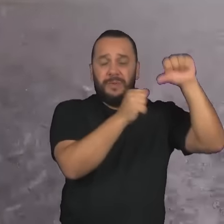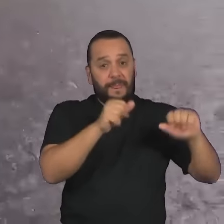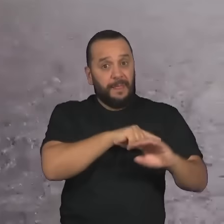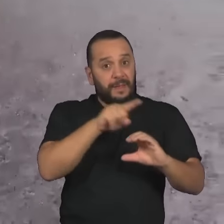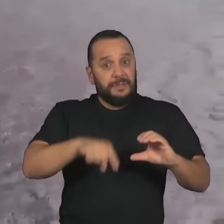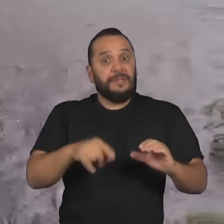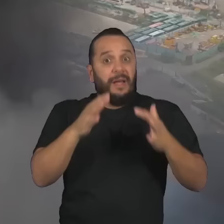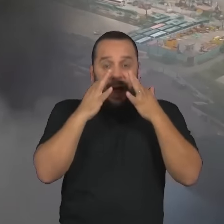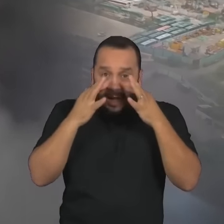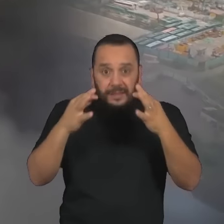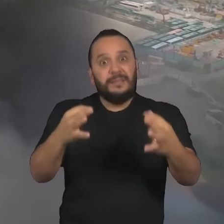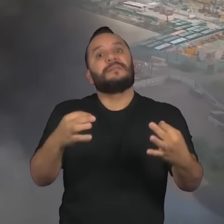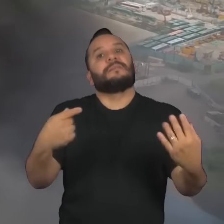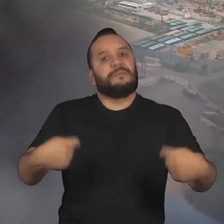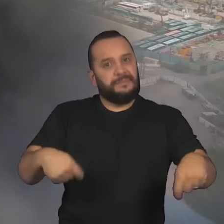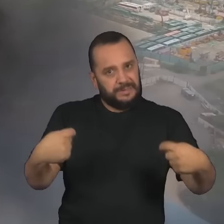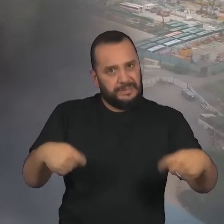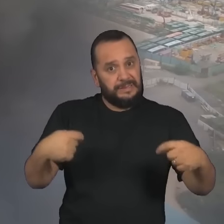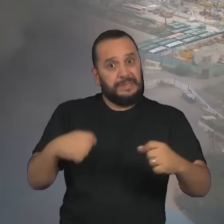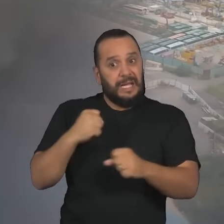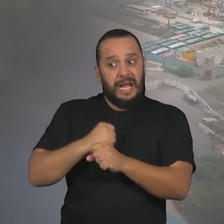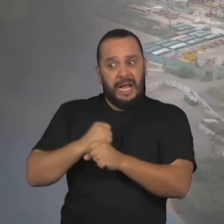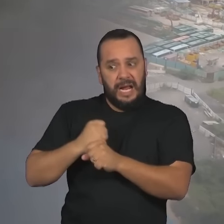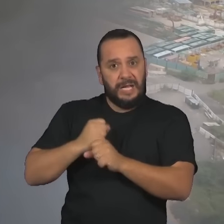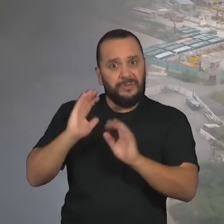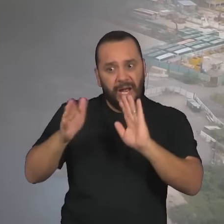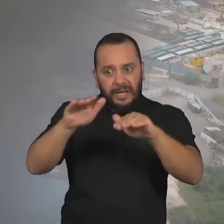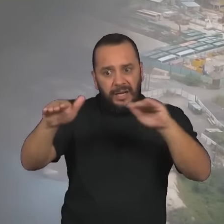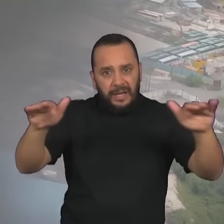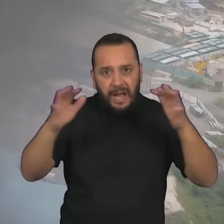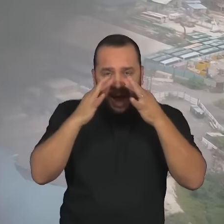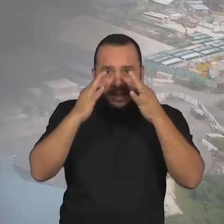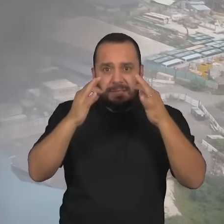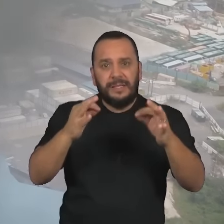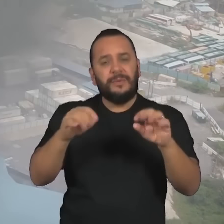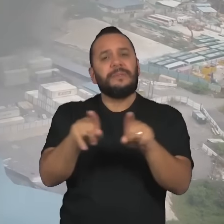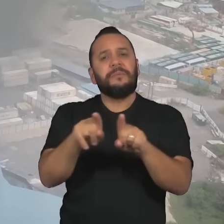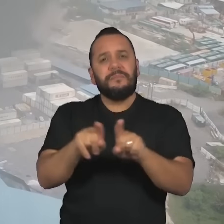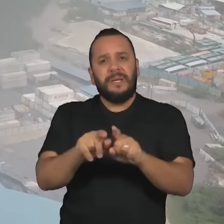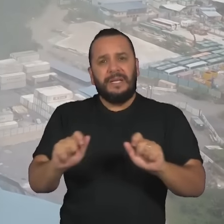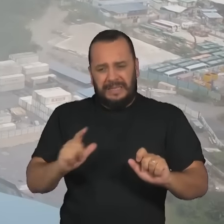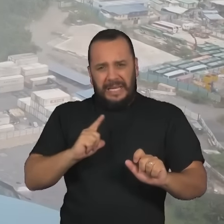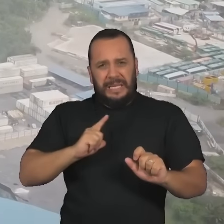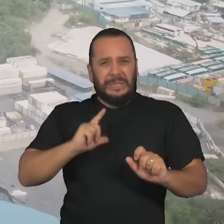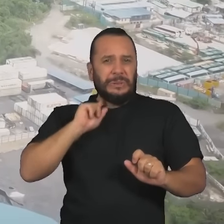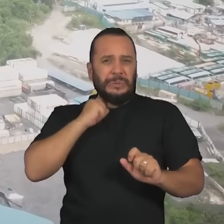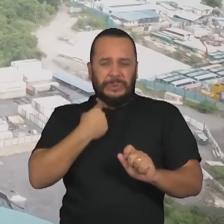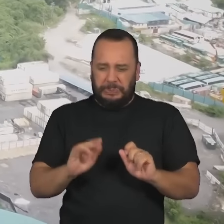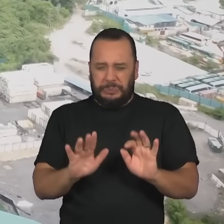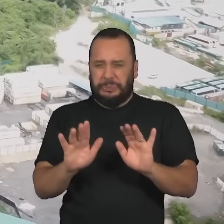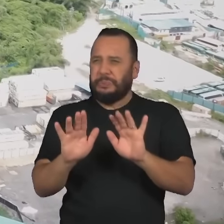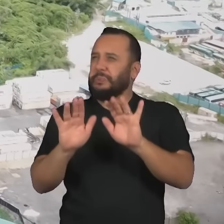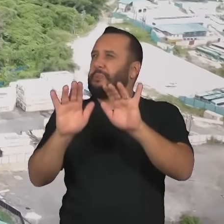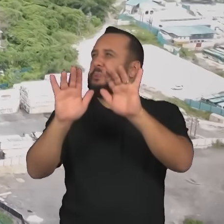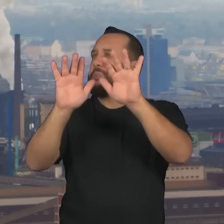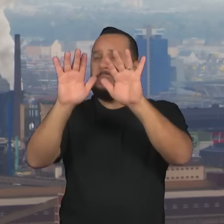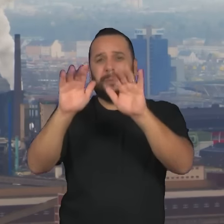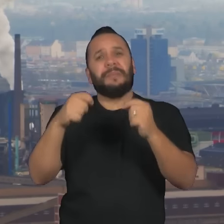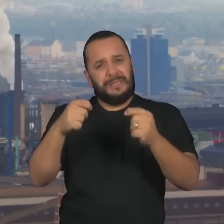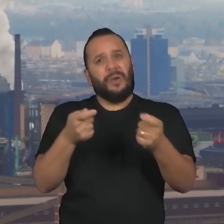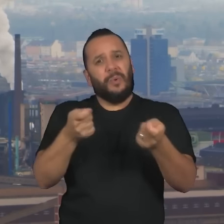sobre a causa. A concentração de gases poluentes na atmosfera precisa estacionar, mas não para de